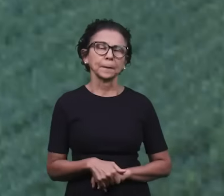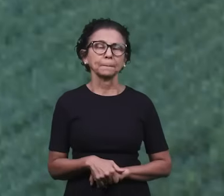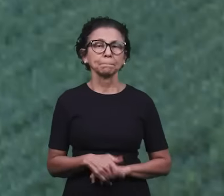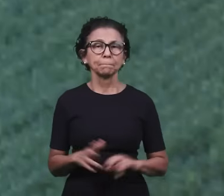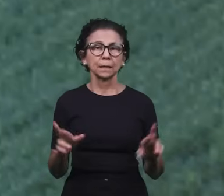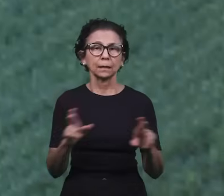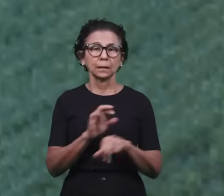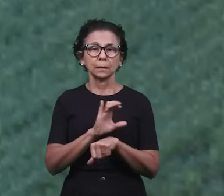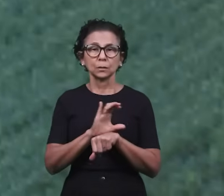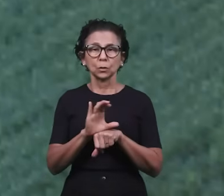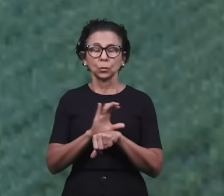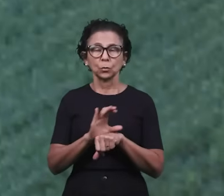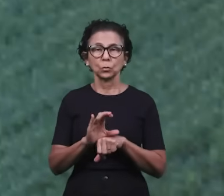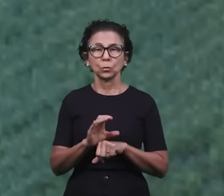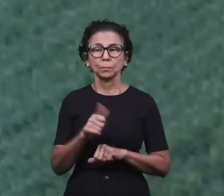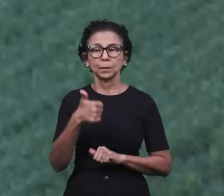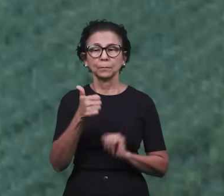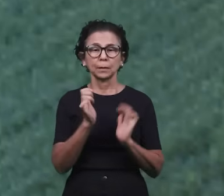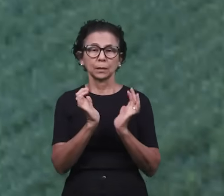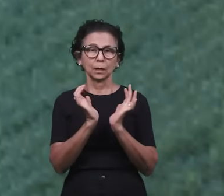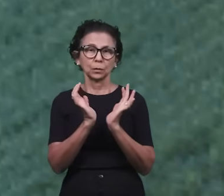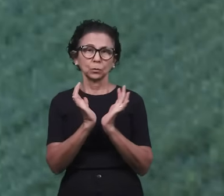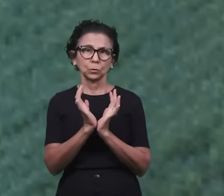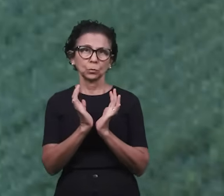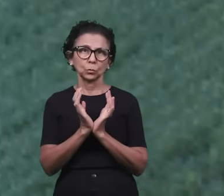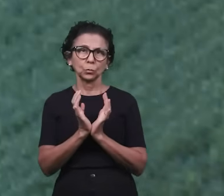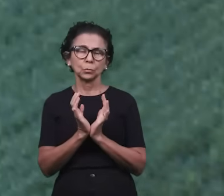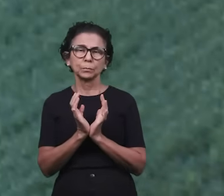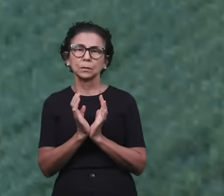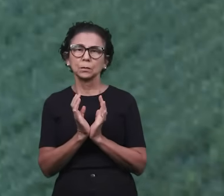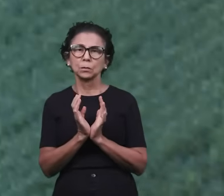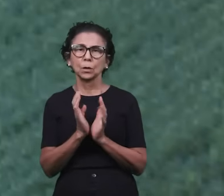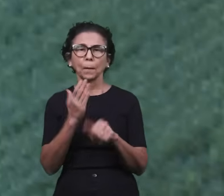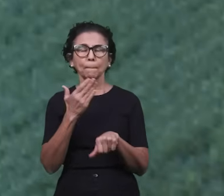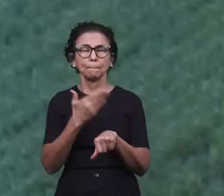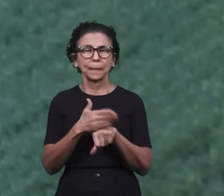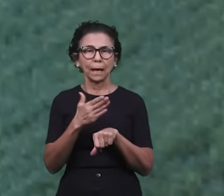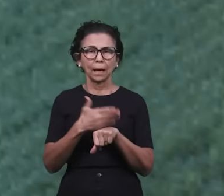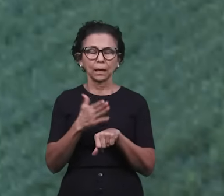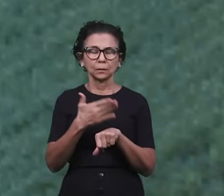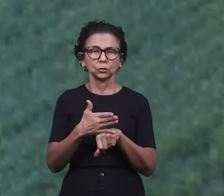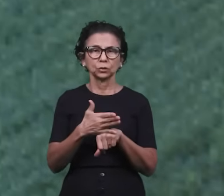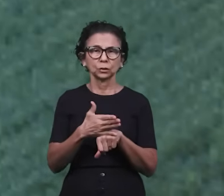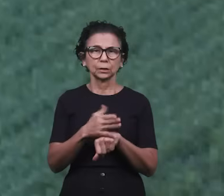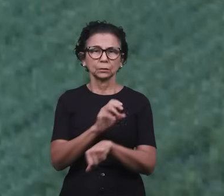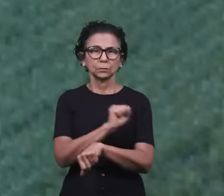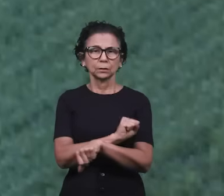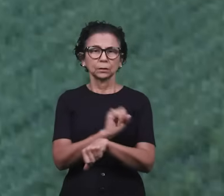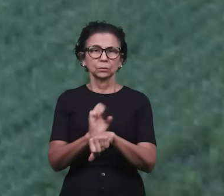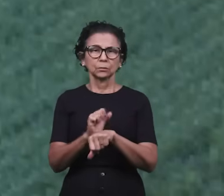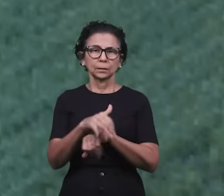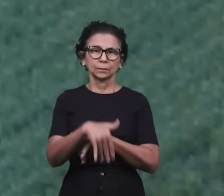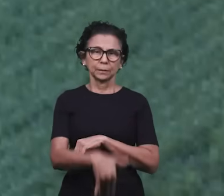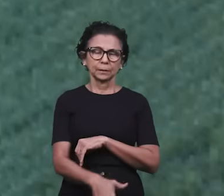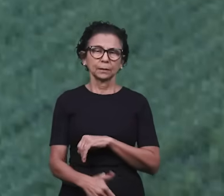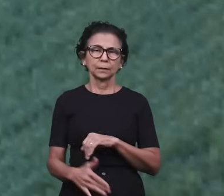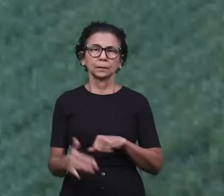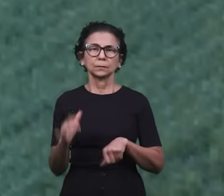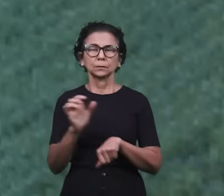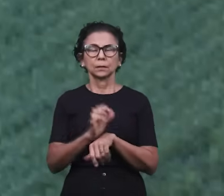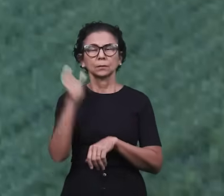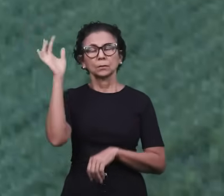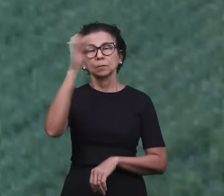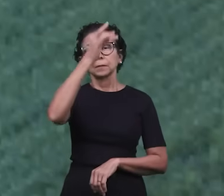a única que postura dentro de uma colmeia, só ela que postura. Mas ninguém, nenhuma outra abelha postura,